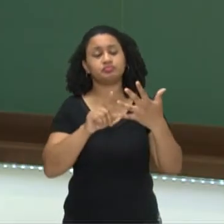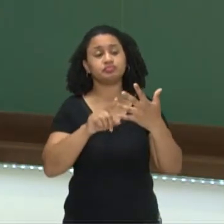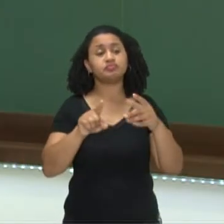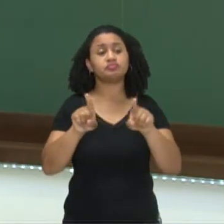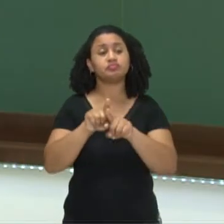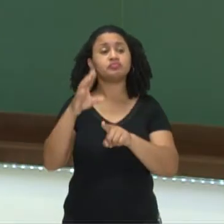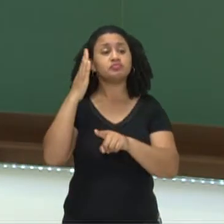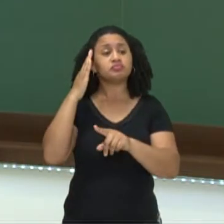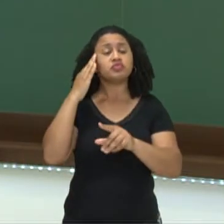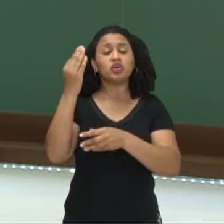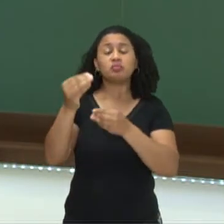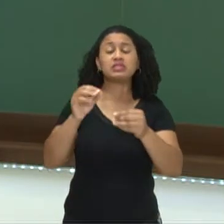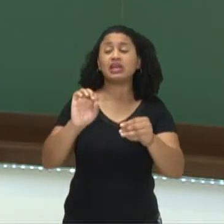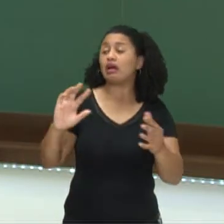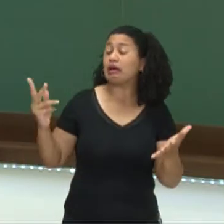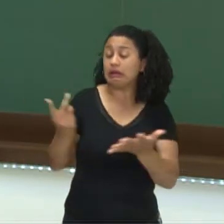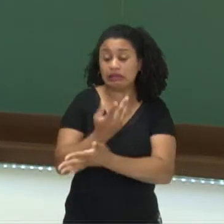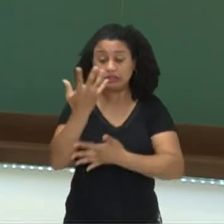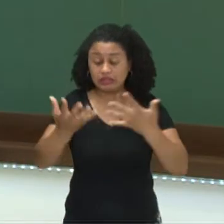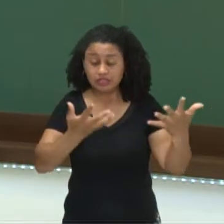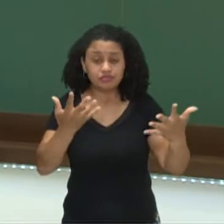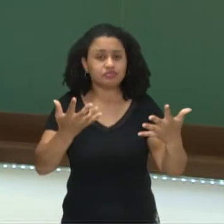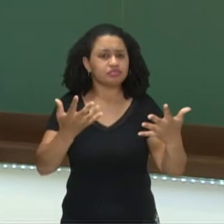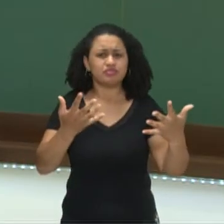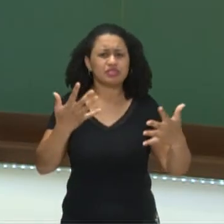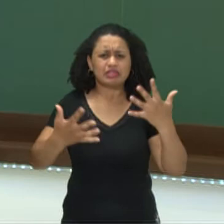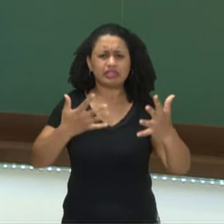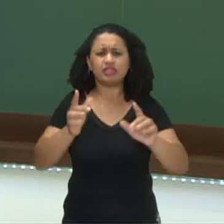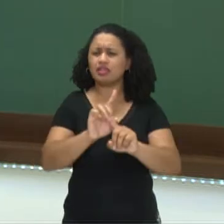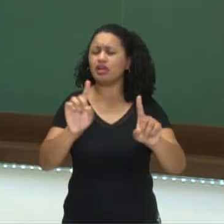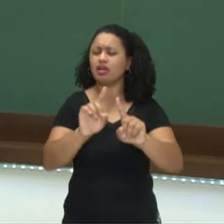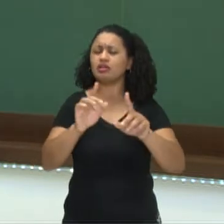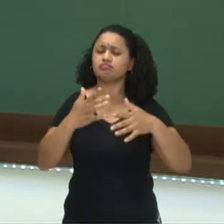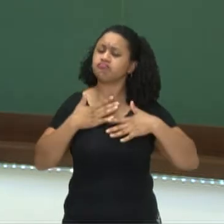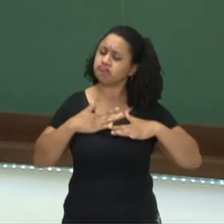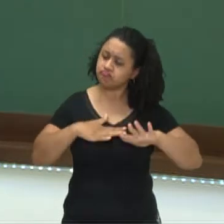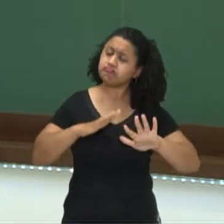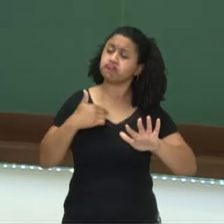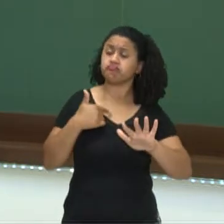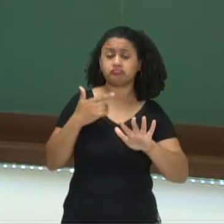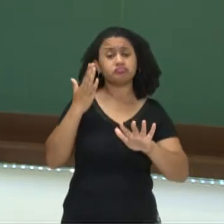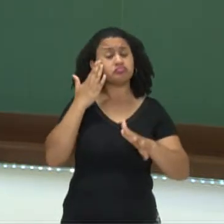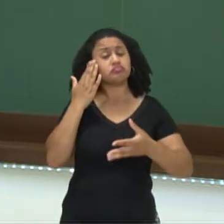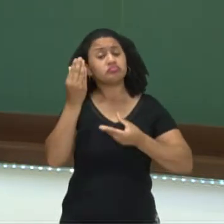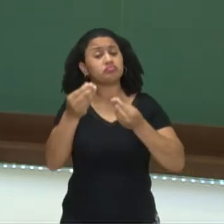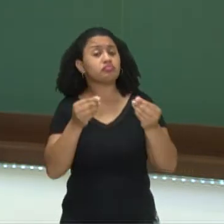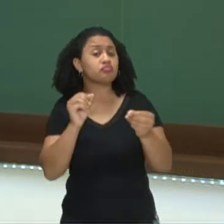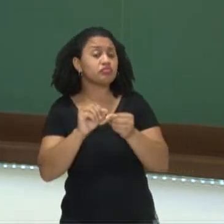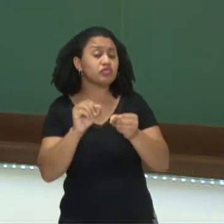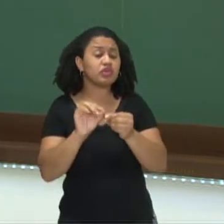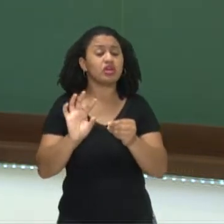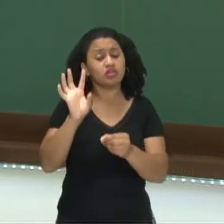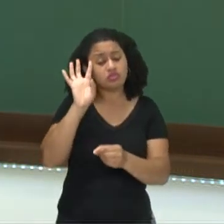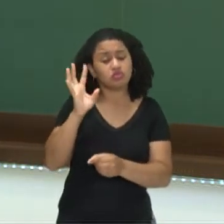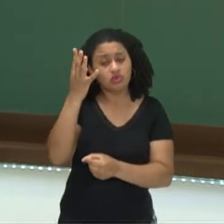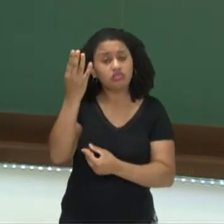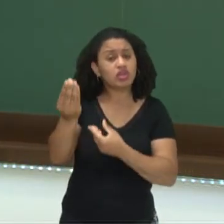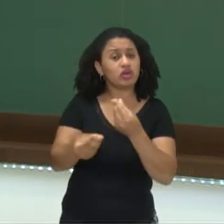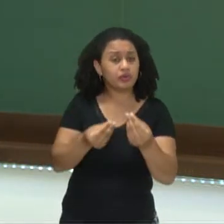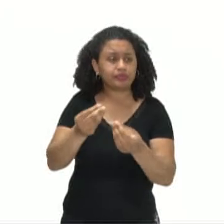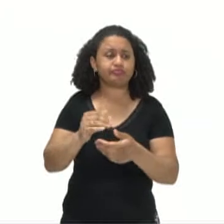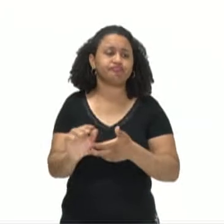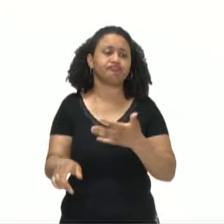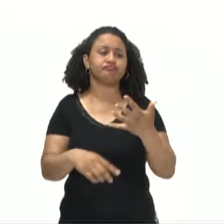Saiba lidar com imprevistos e não se desespere. Imprevistos surgem. Não se desespere, saiba lidar com